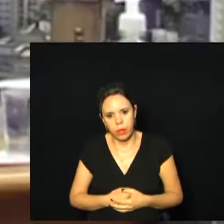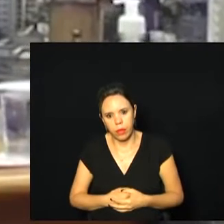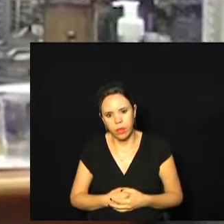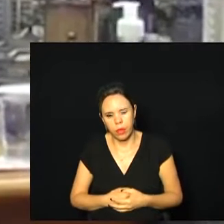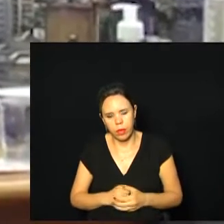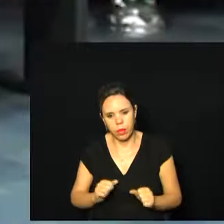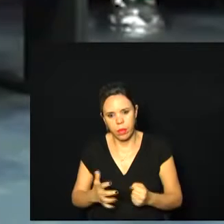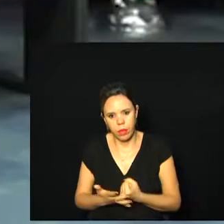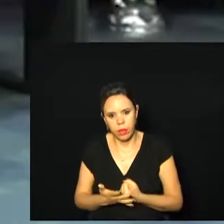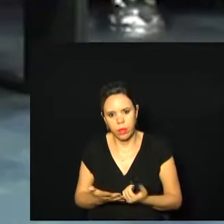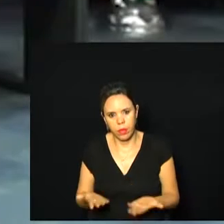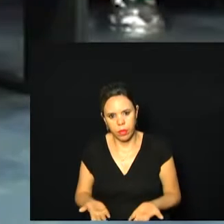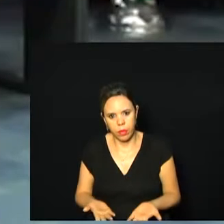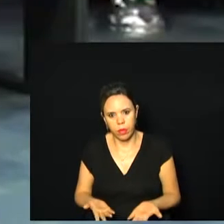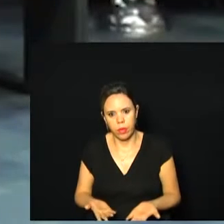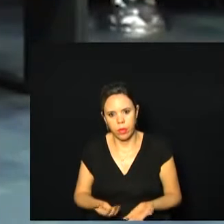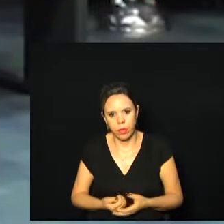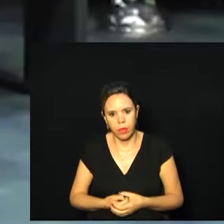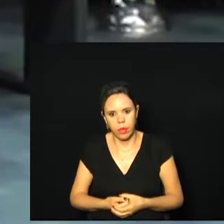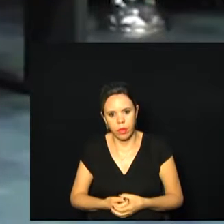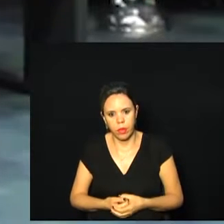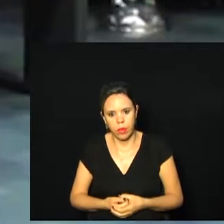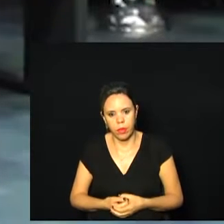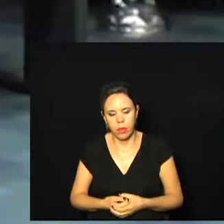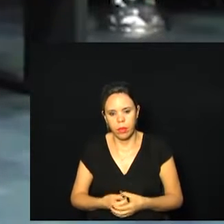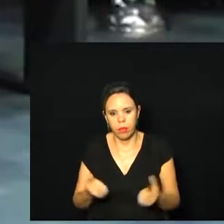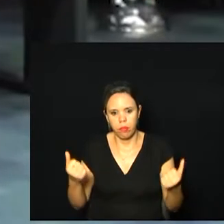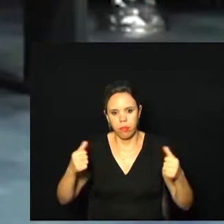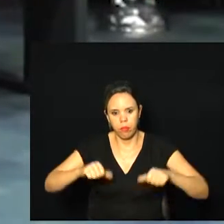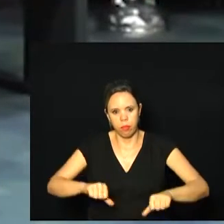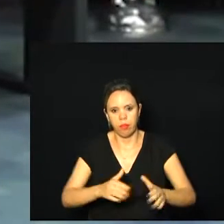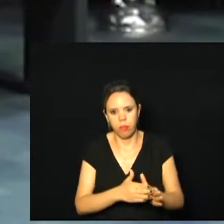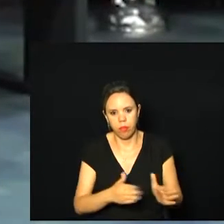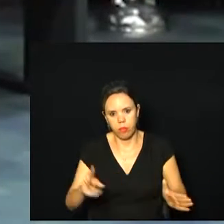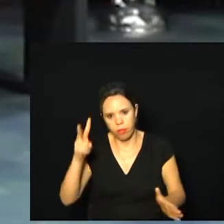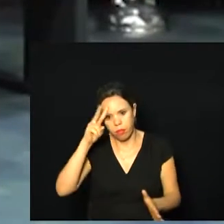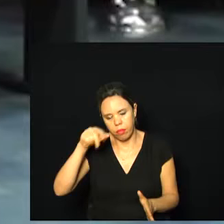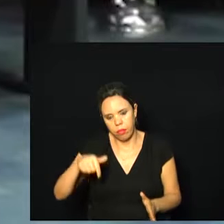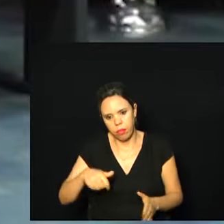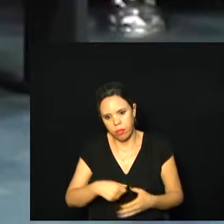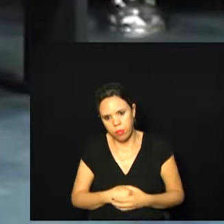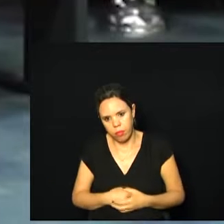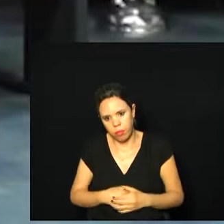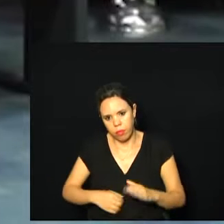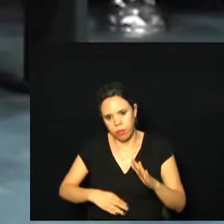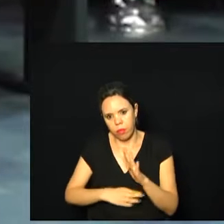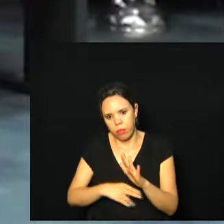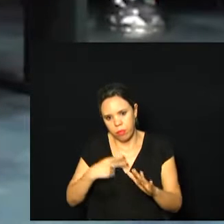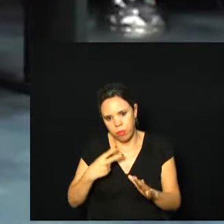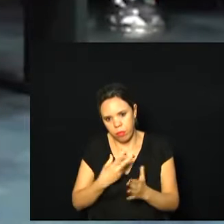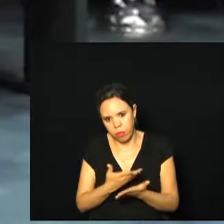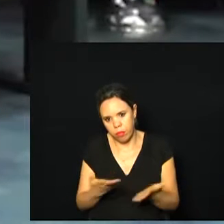da pandemia, que, sem dúvida, um dos piores momentos da nossa história. A Câmara de Vereadores, em nenhum momento